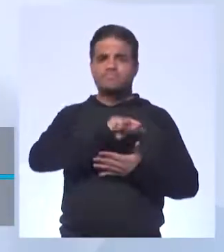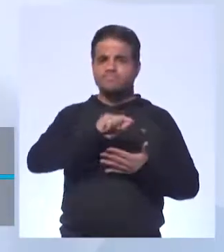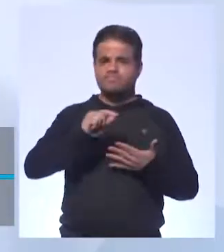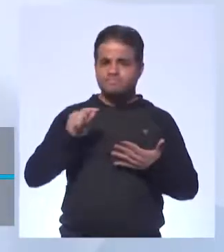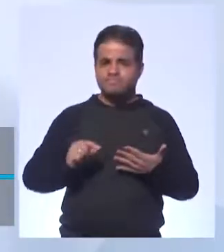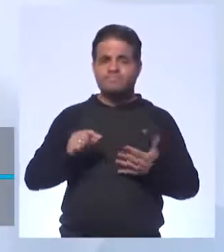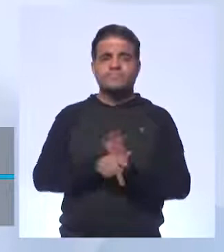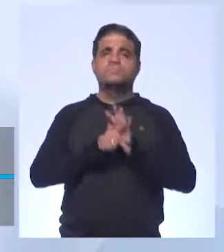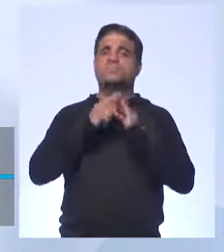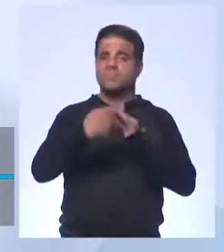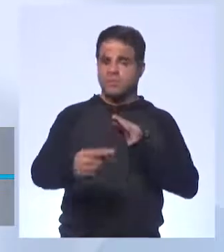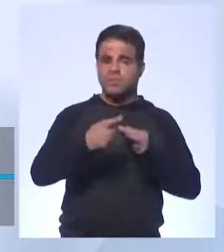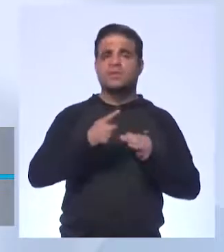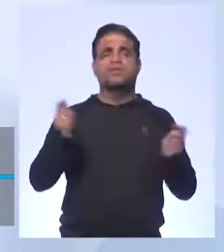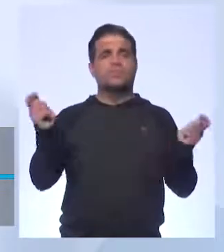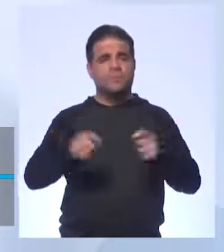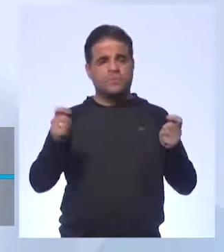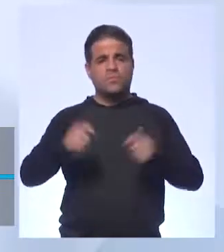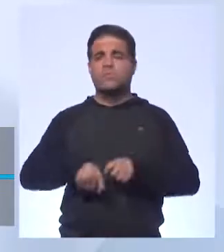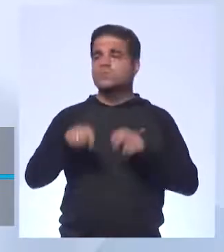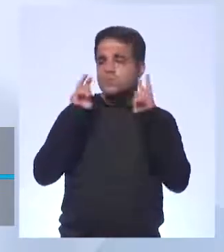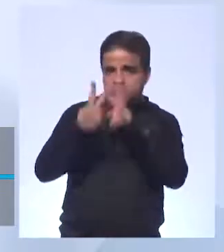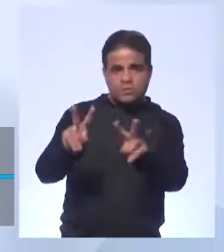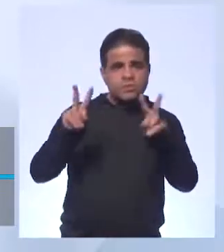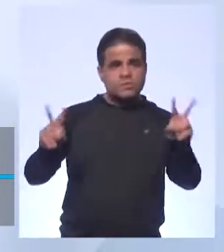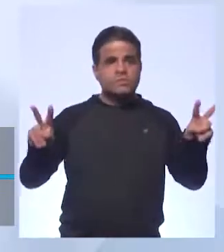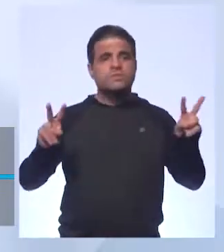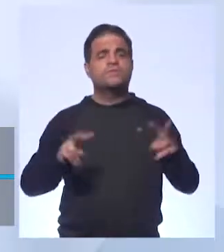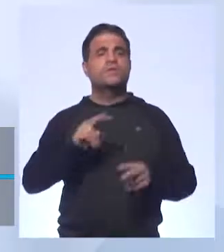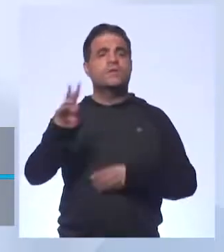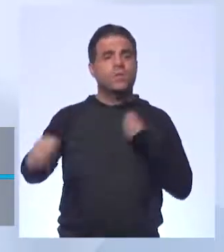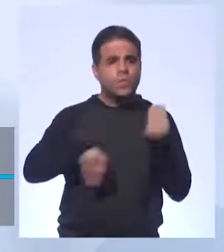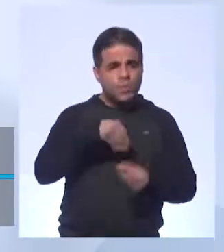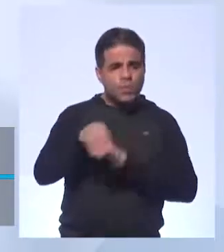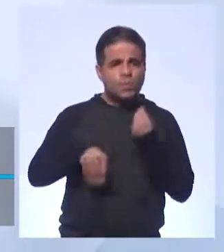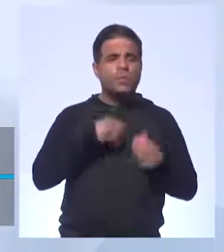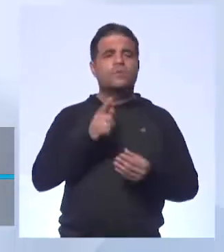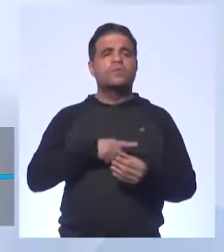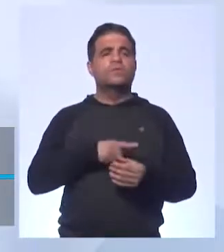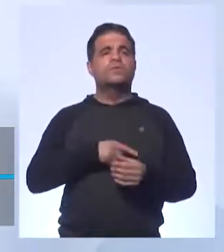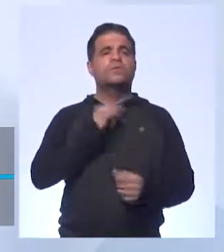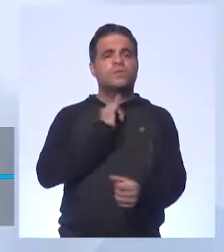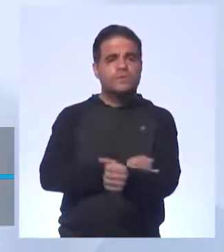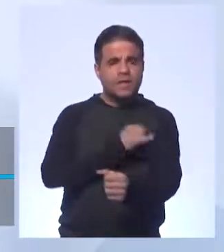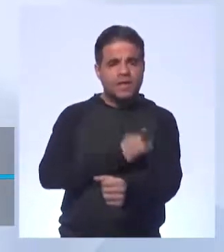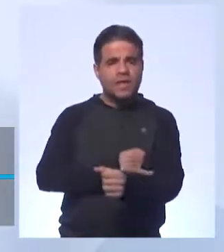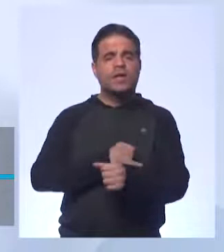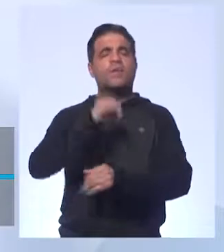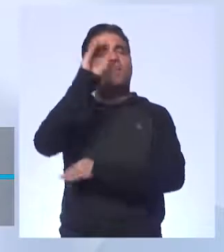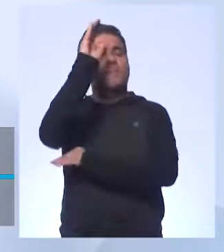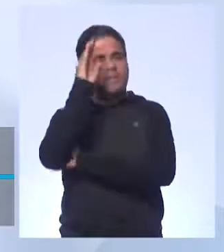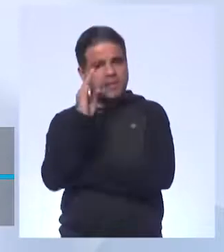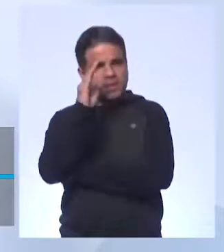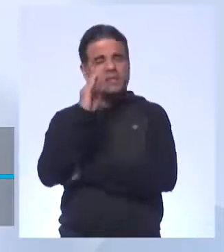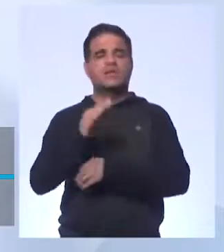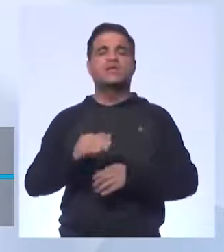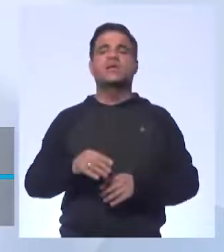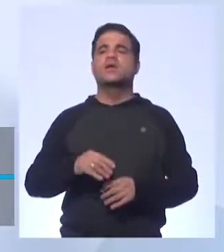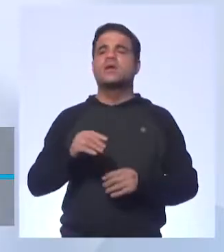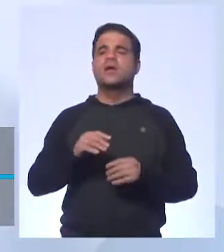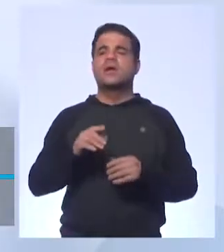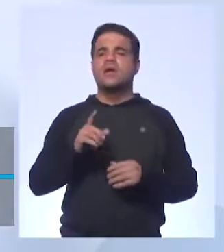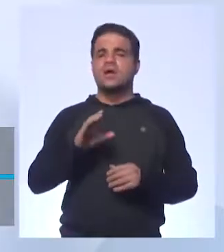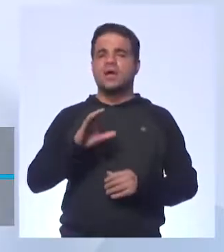várias propriedades que a gente pode olhar aí. E a composição deles, né, ferro, madeira, que é carbono,